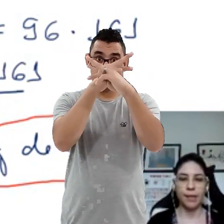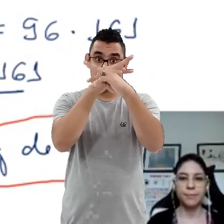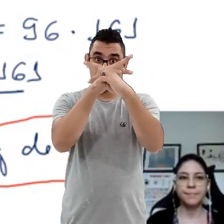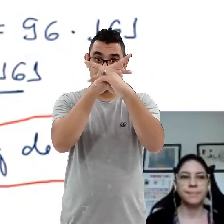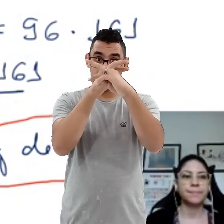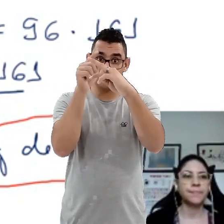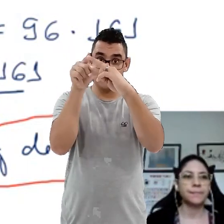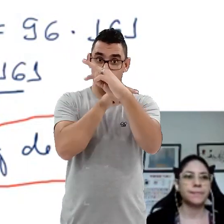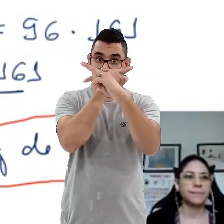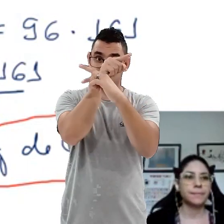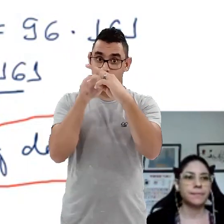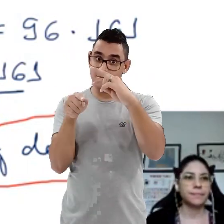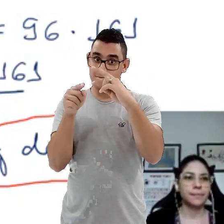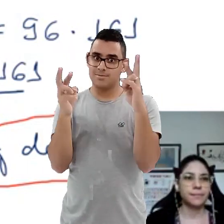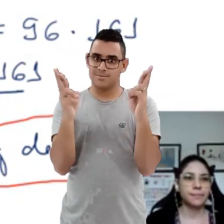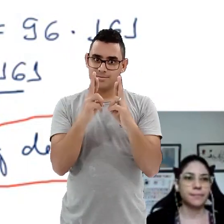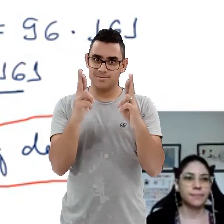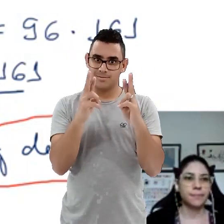moléculas, certo?